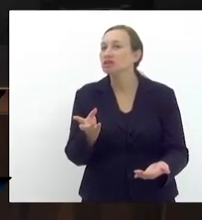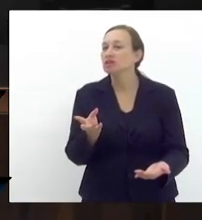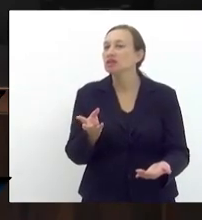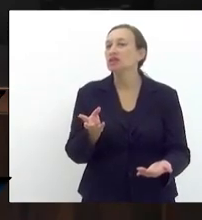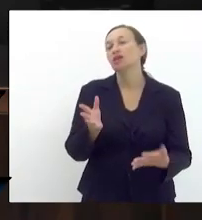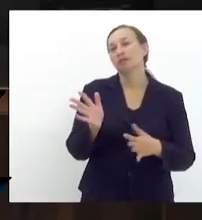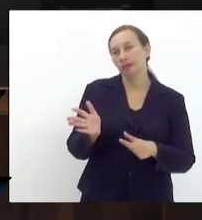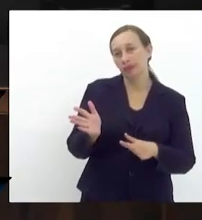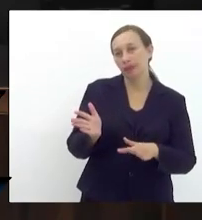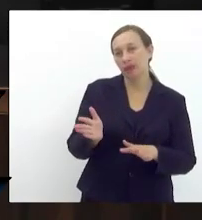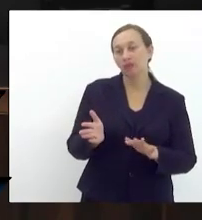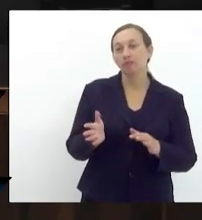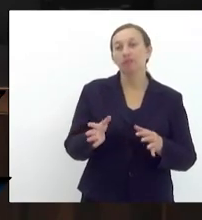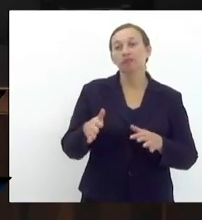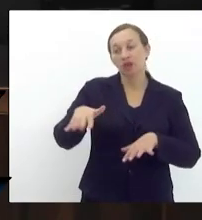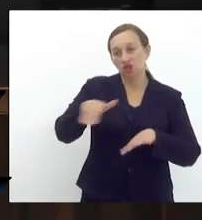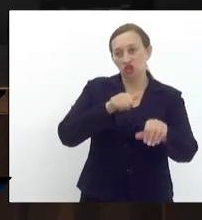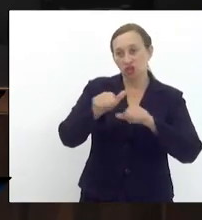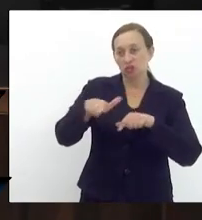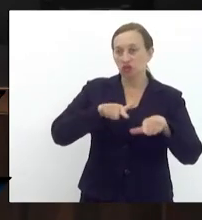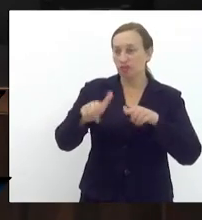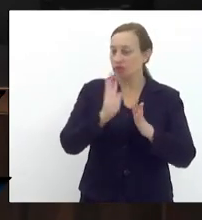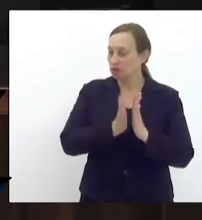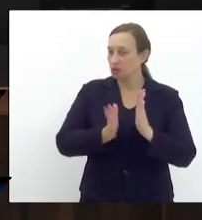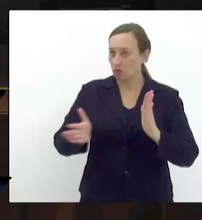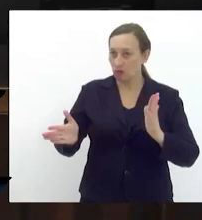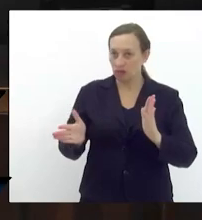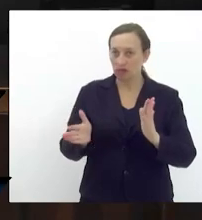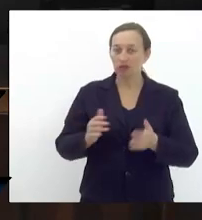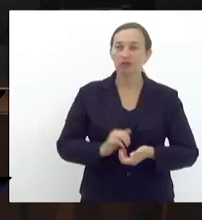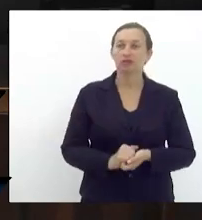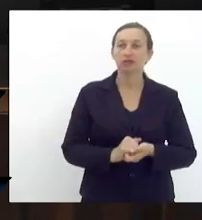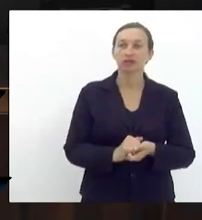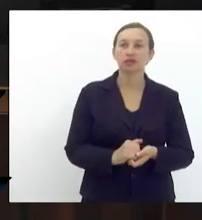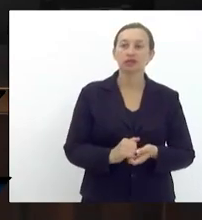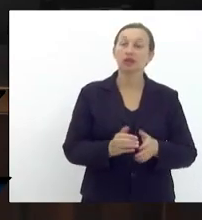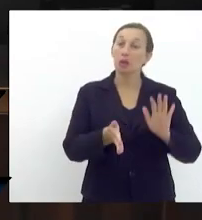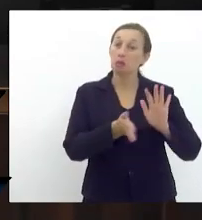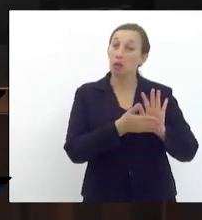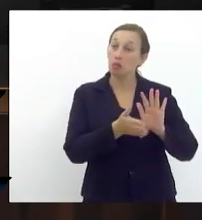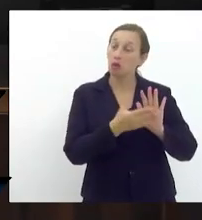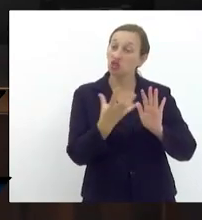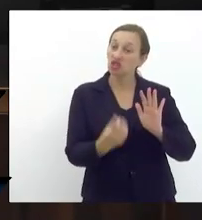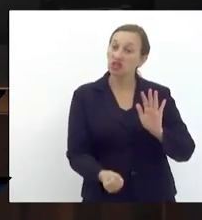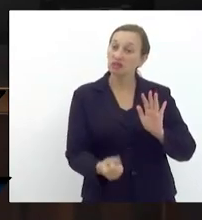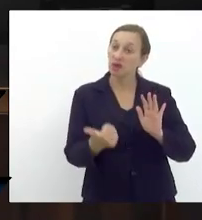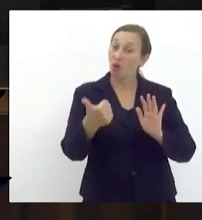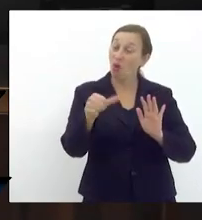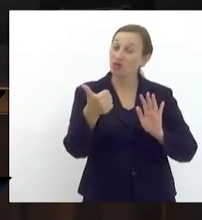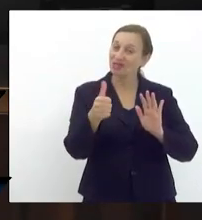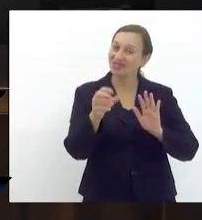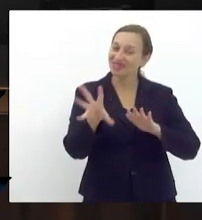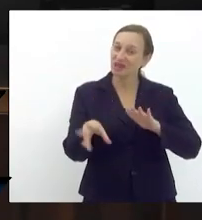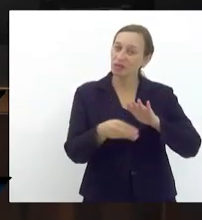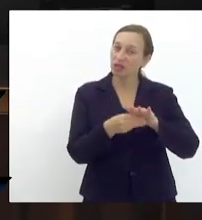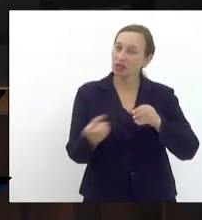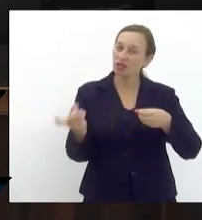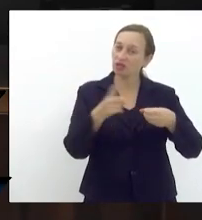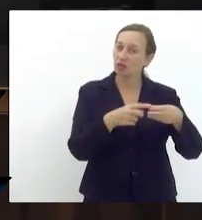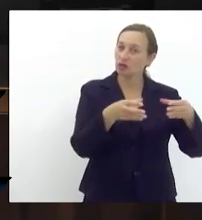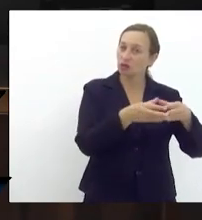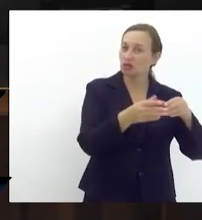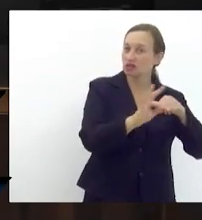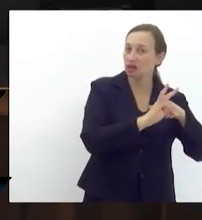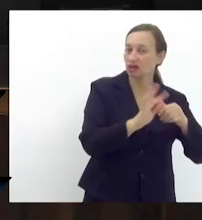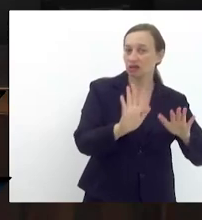a presidência chama o trabalho os trabalhos à ordem apresente proposta recebeu 11 emendas e retornas